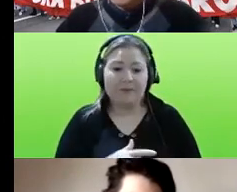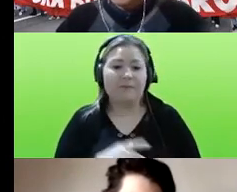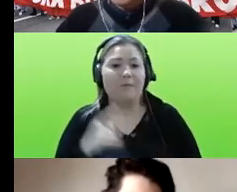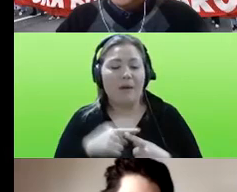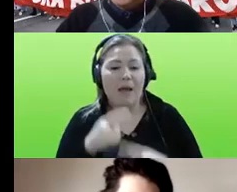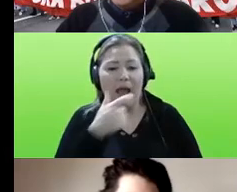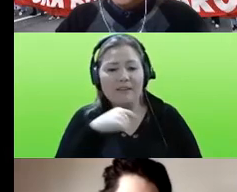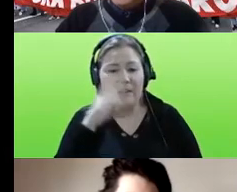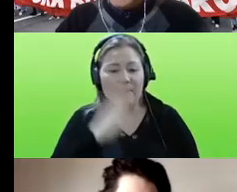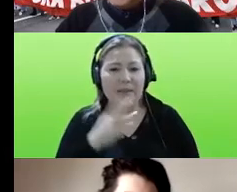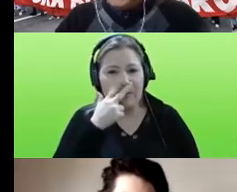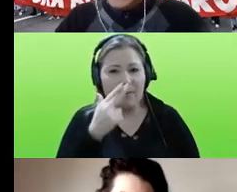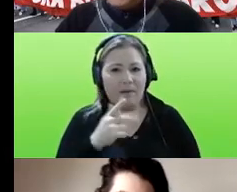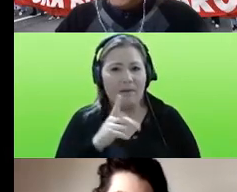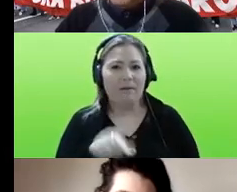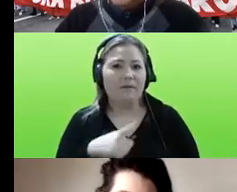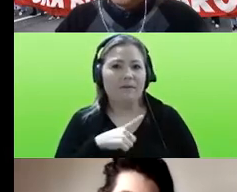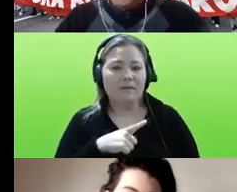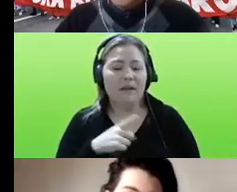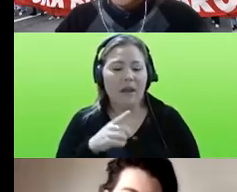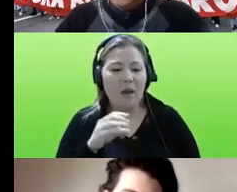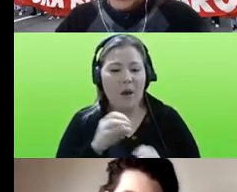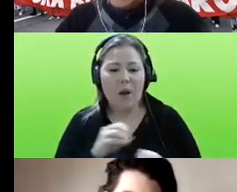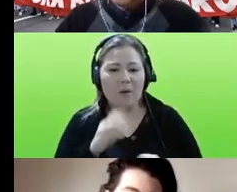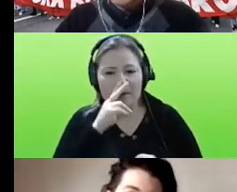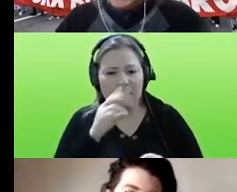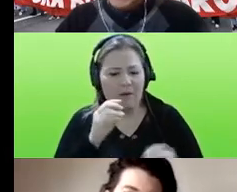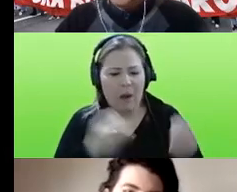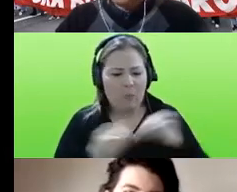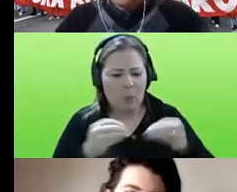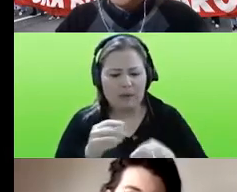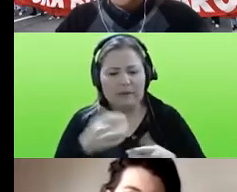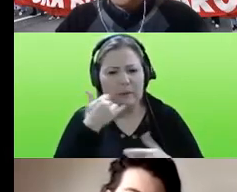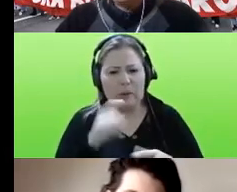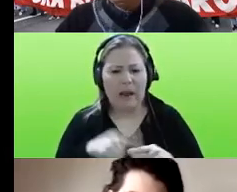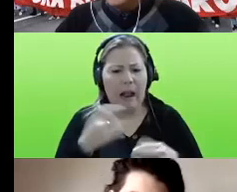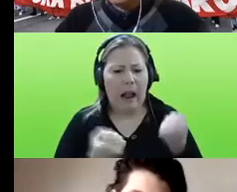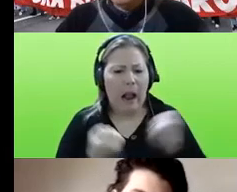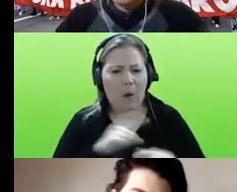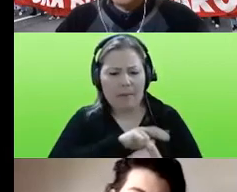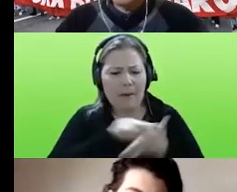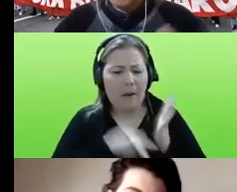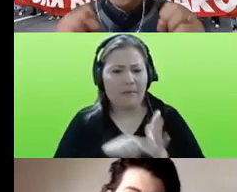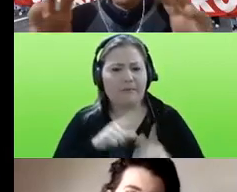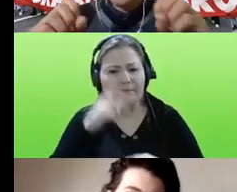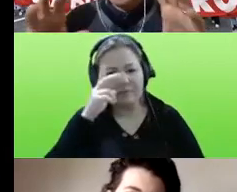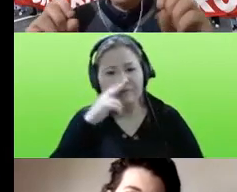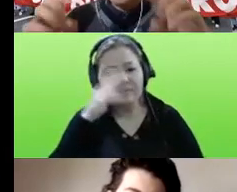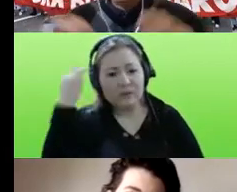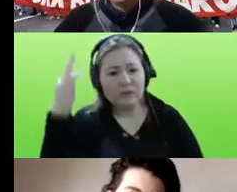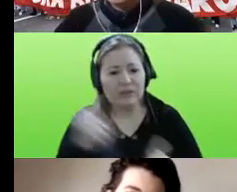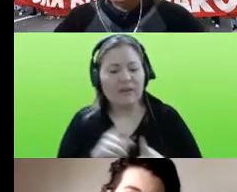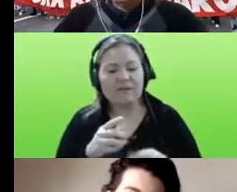uma grande linha de montagem, né? Vamos montar celulares, carros, um monte de coisa, e filosofia também, é só